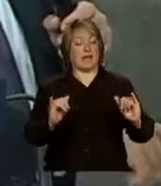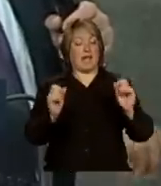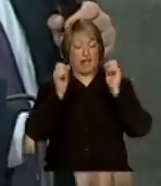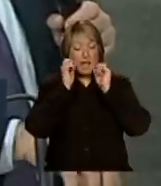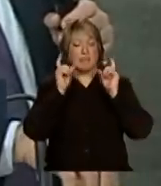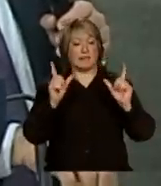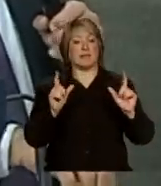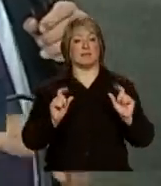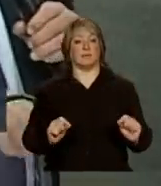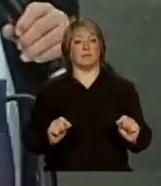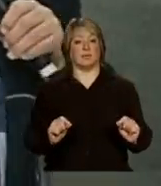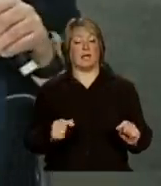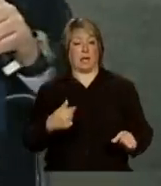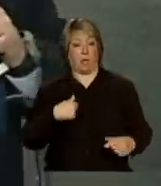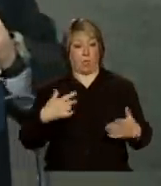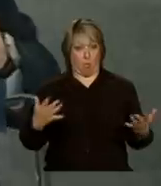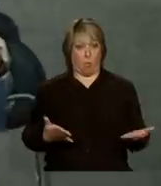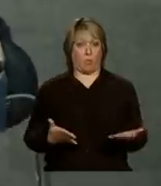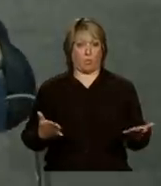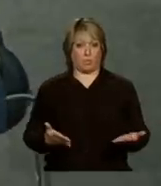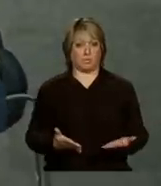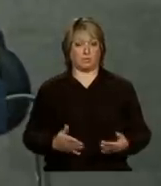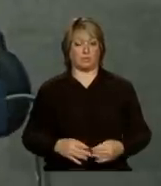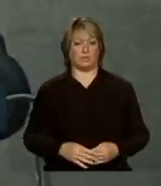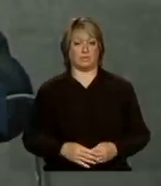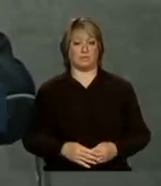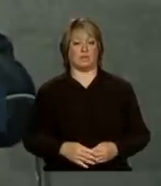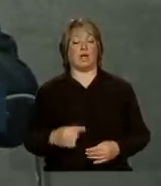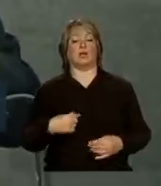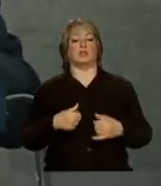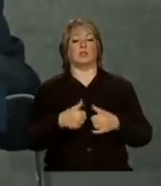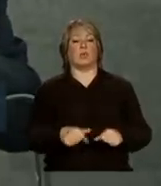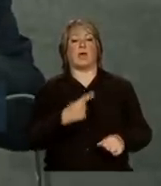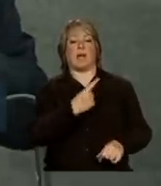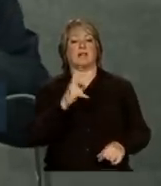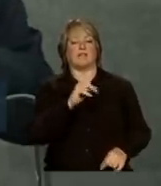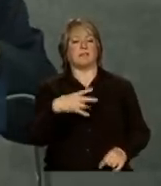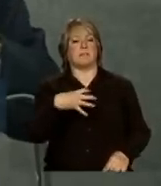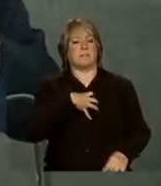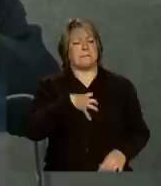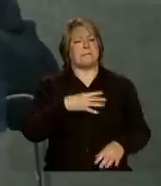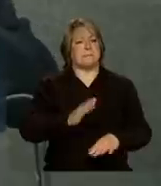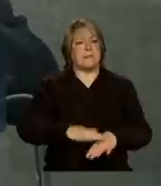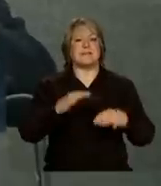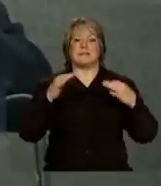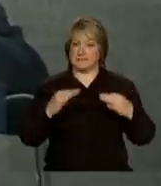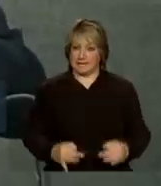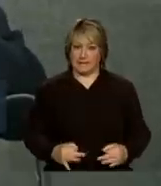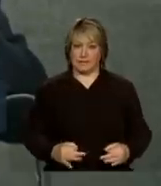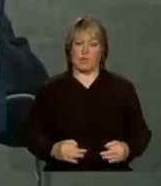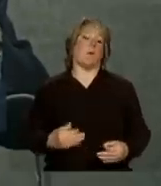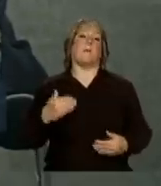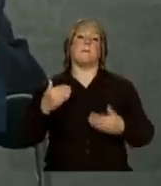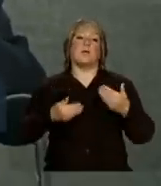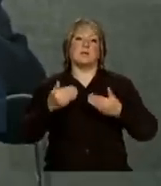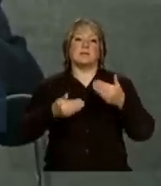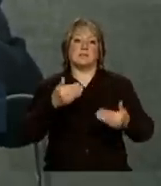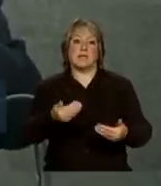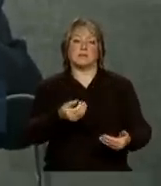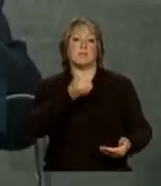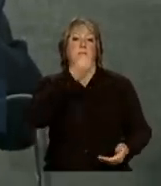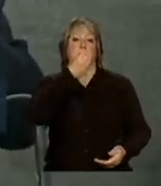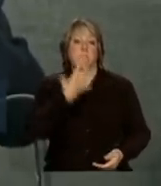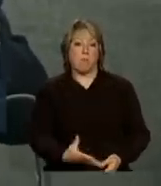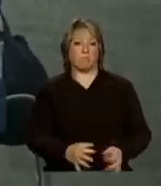que eu hoje eh tô cada vez mais convicto de que um processo competente de